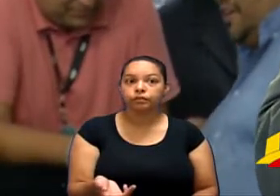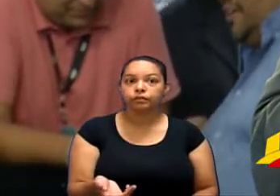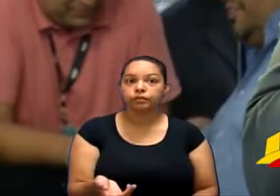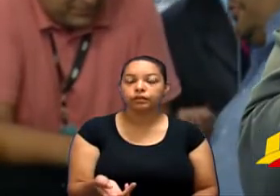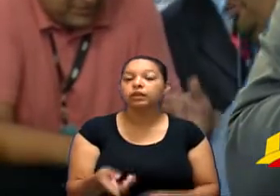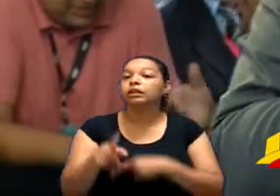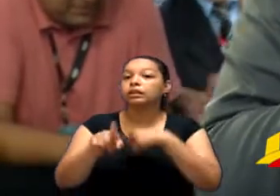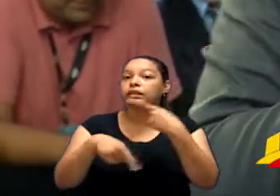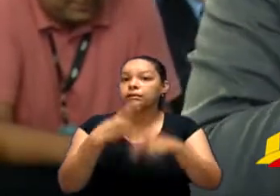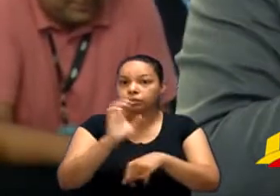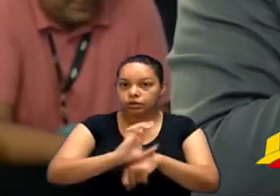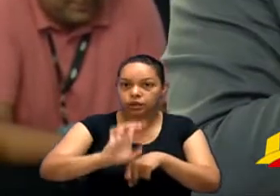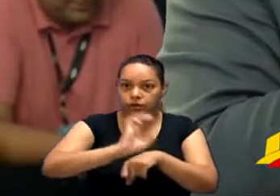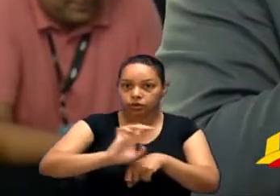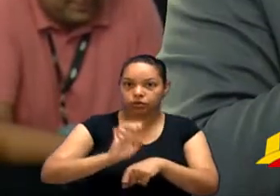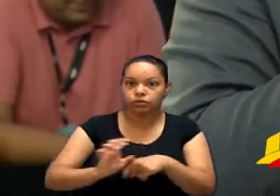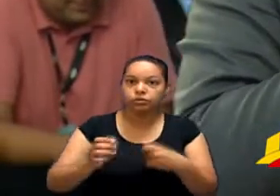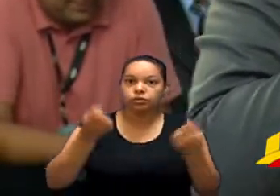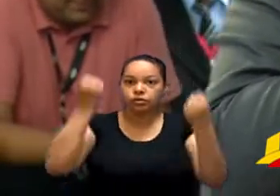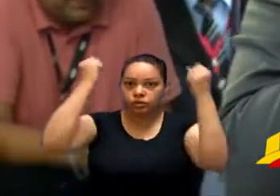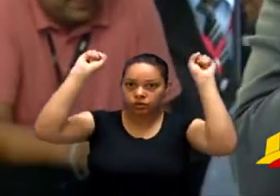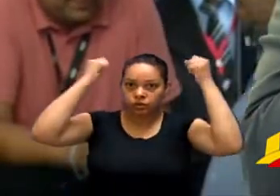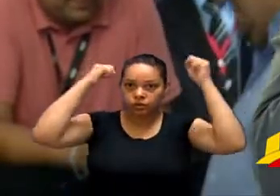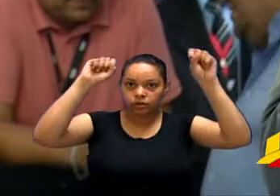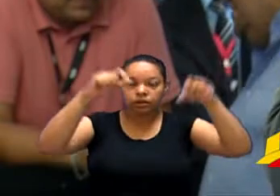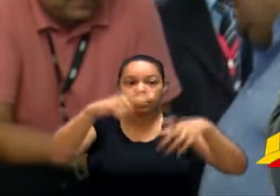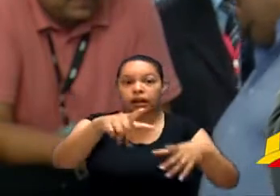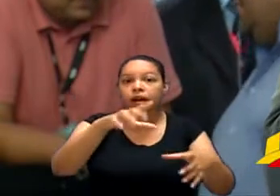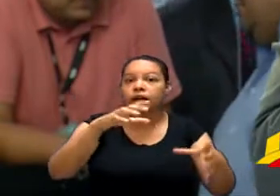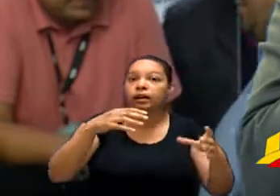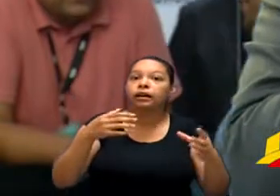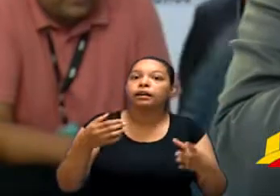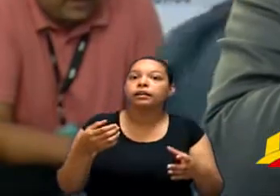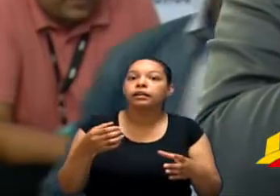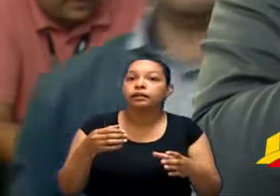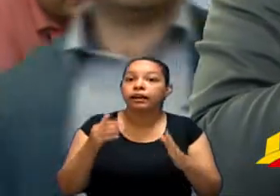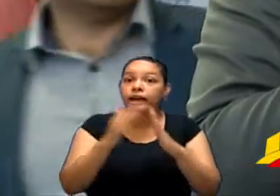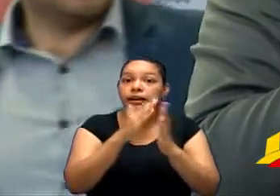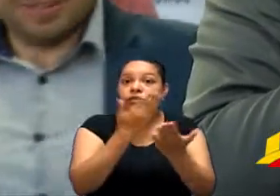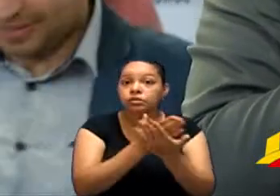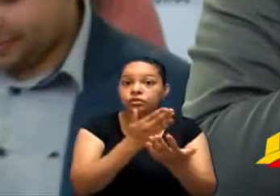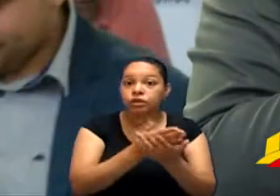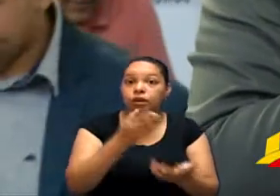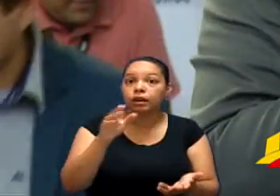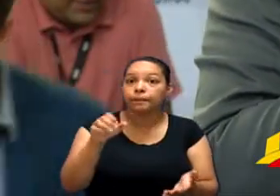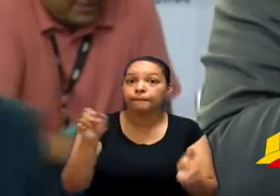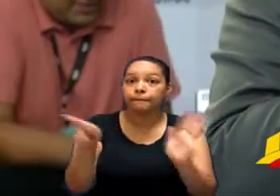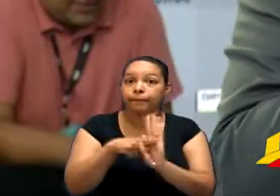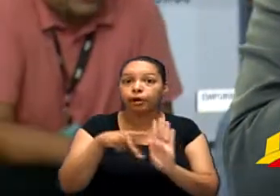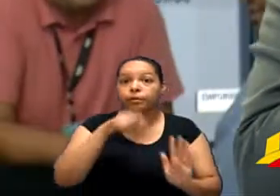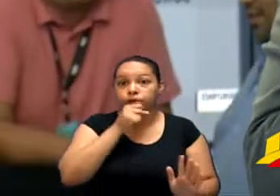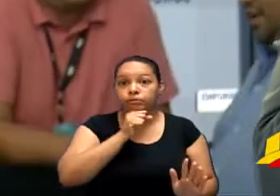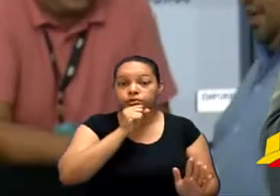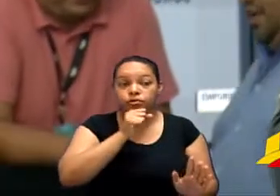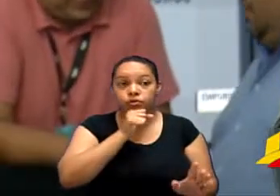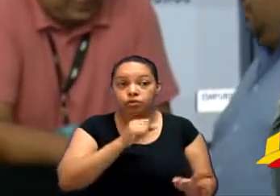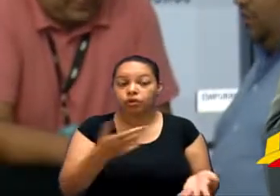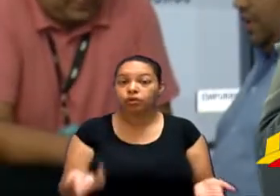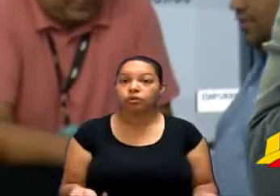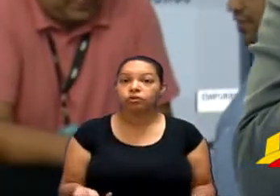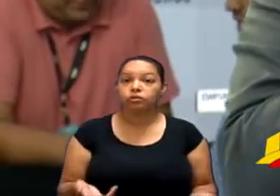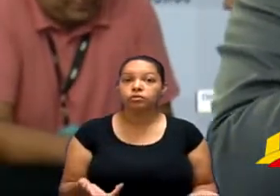e precisa fazer estágio nessa creche para idoso tem alongamento é pessoas que estão se formando